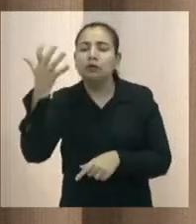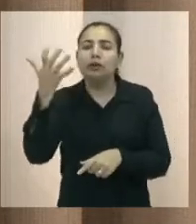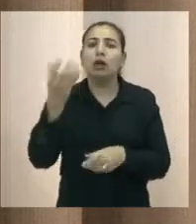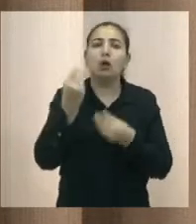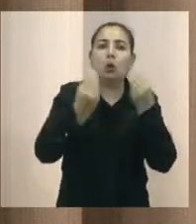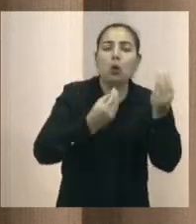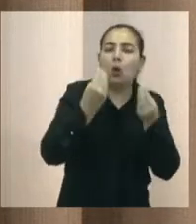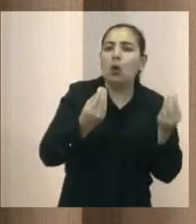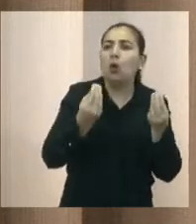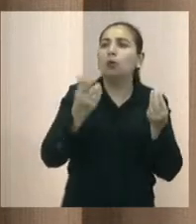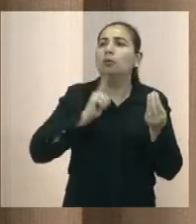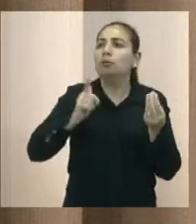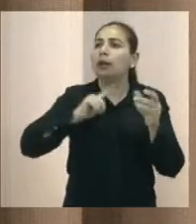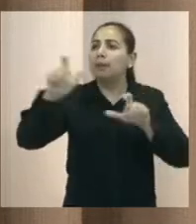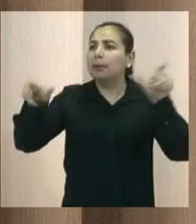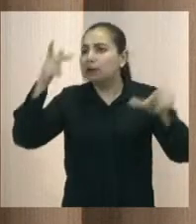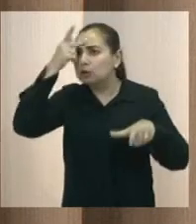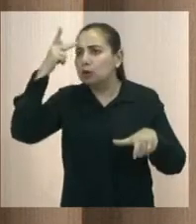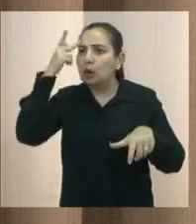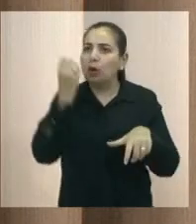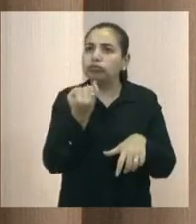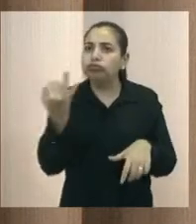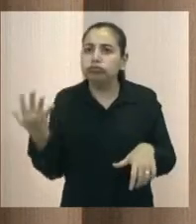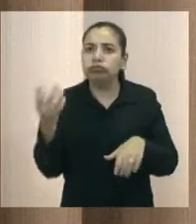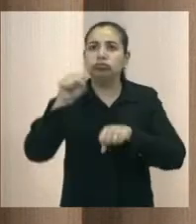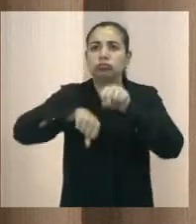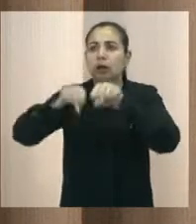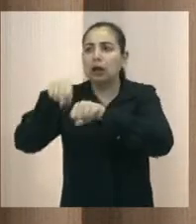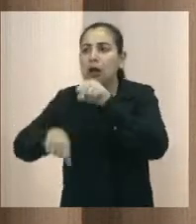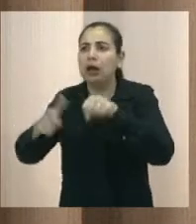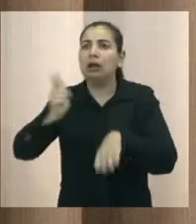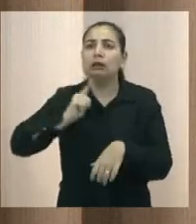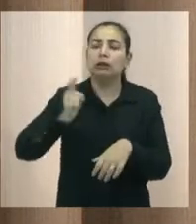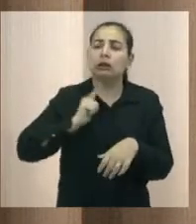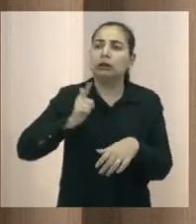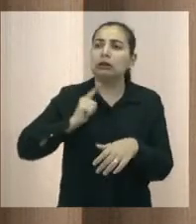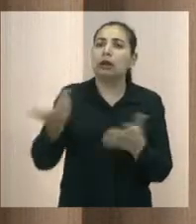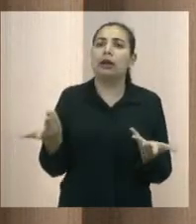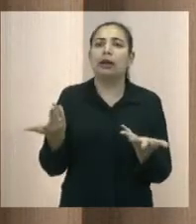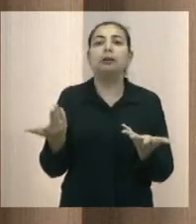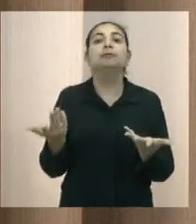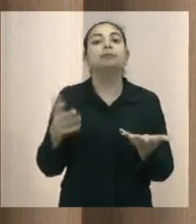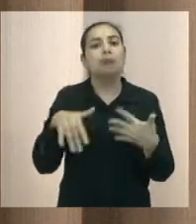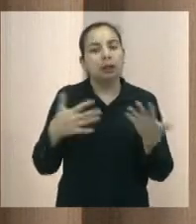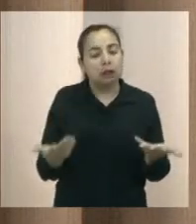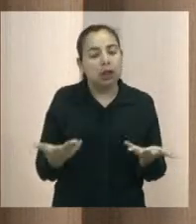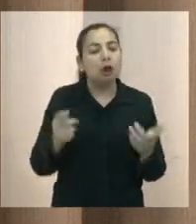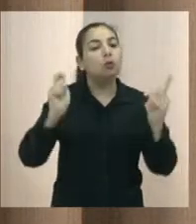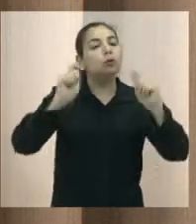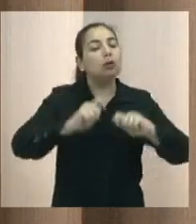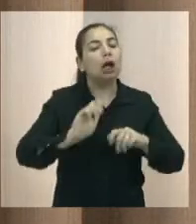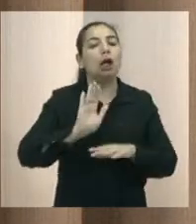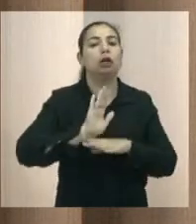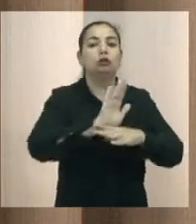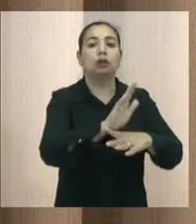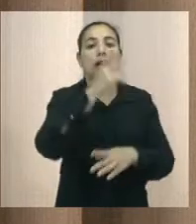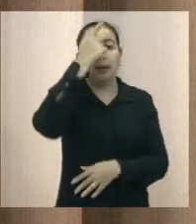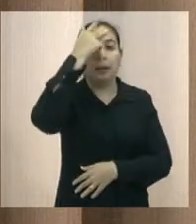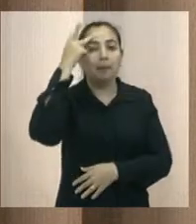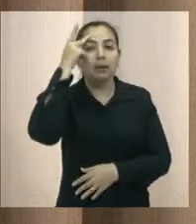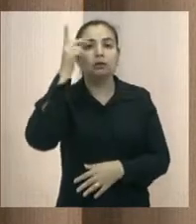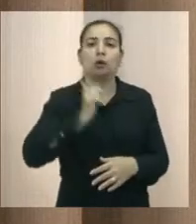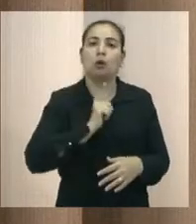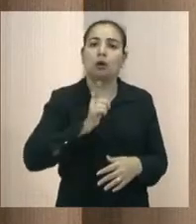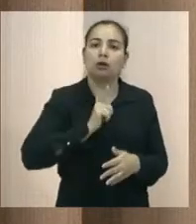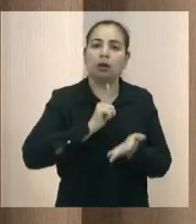das violações, são dados assim, enriquecedores, né, que ajudam a formar teses de monografias, né, de